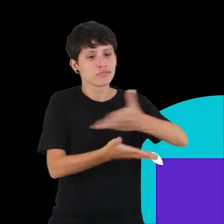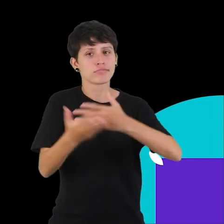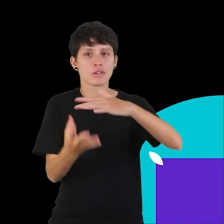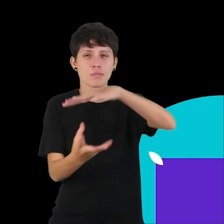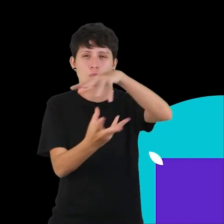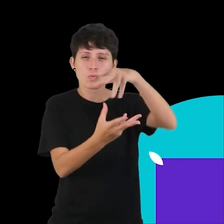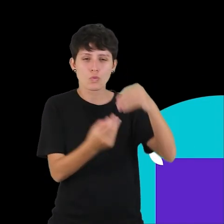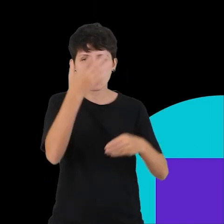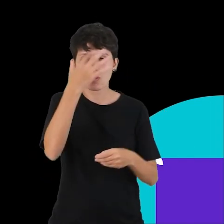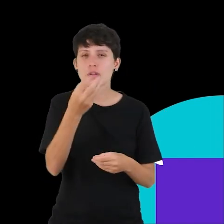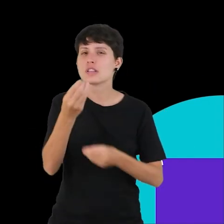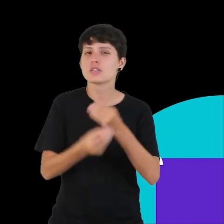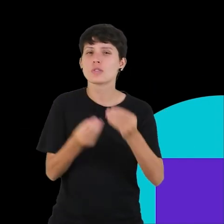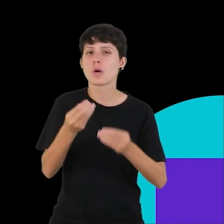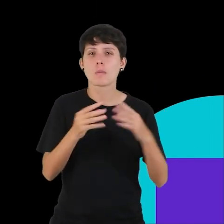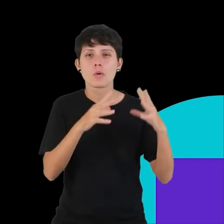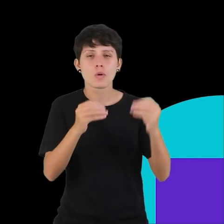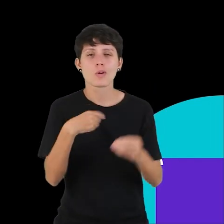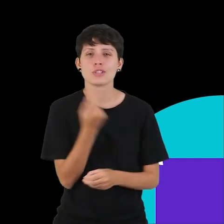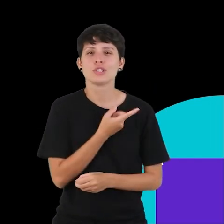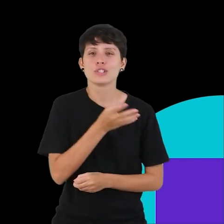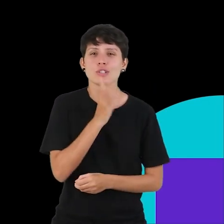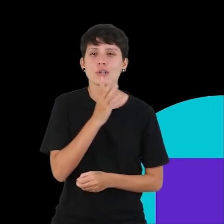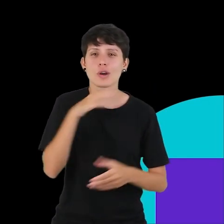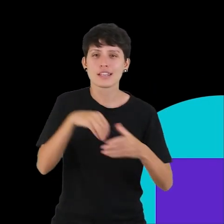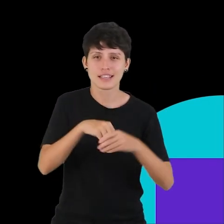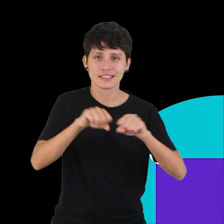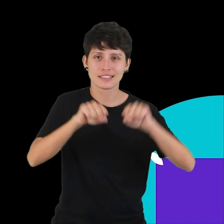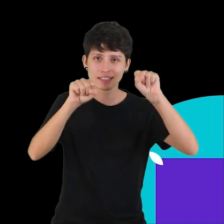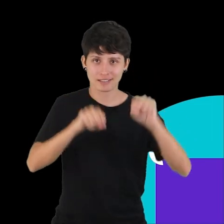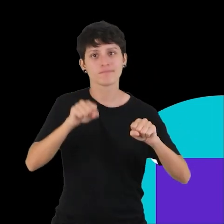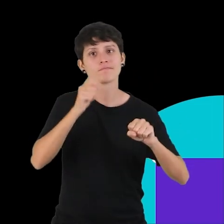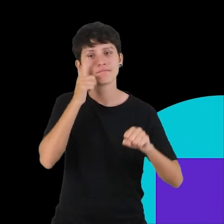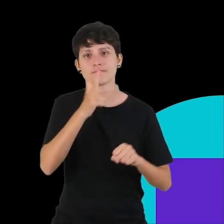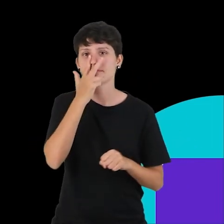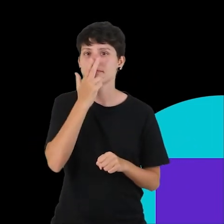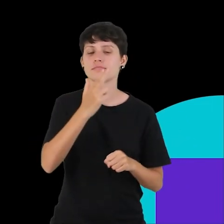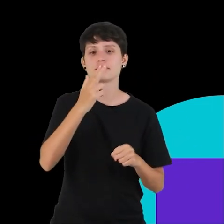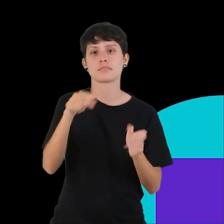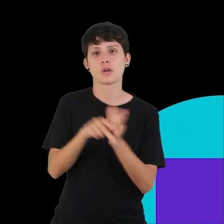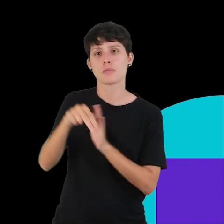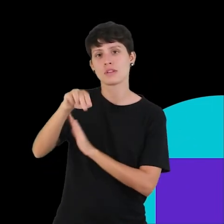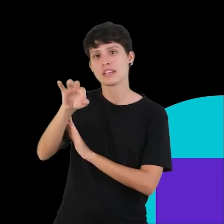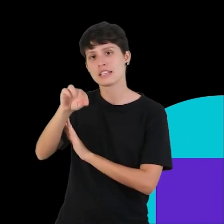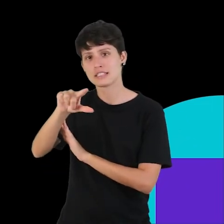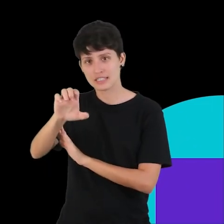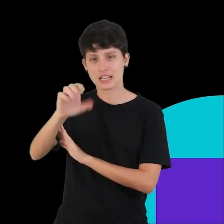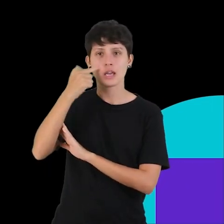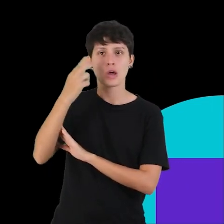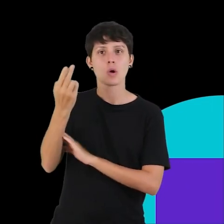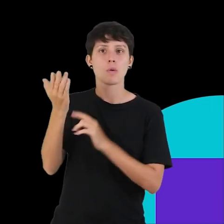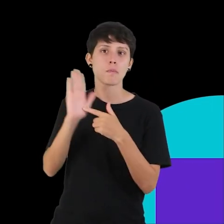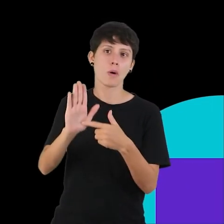Beleza. Então, o que é essa complexidade que a gente está falando?